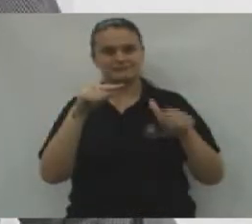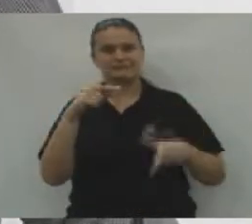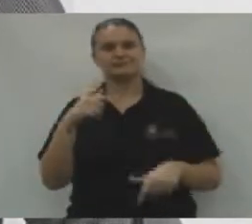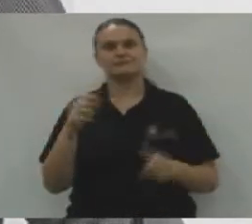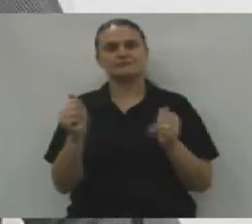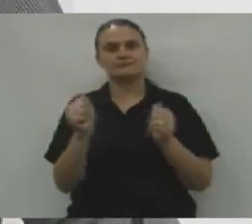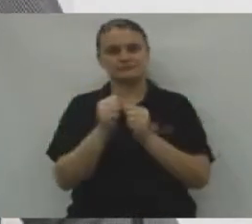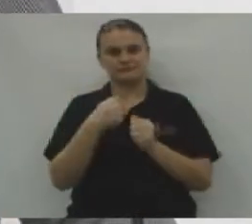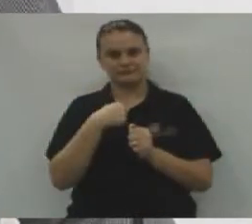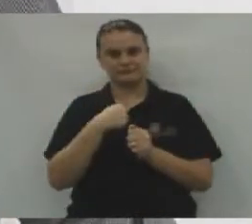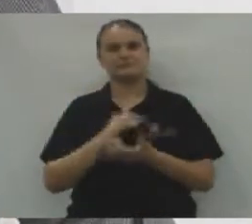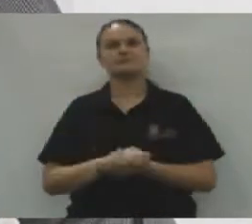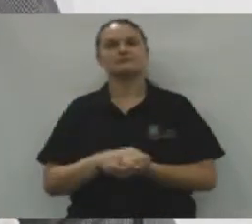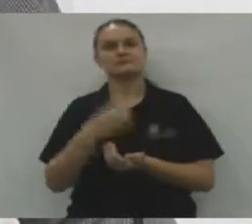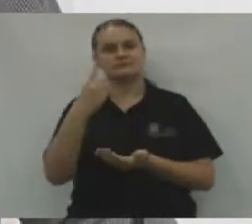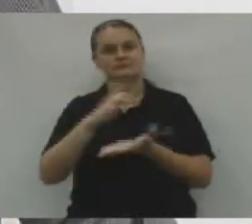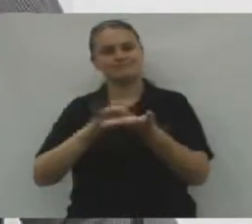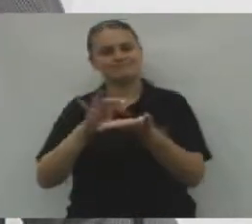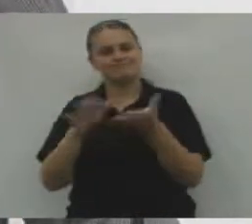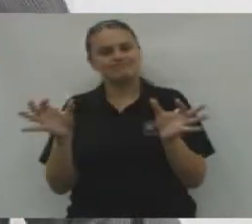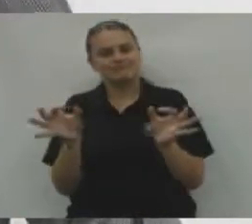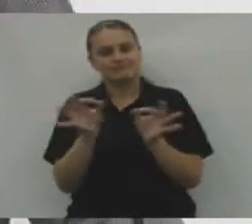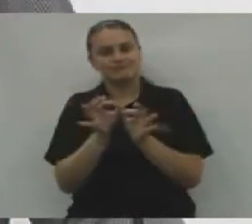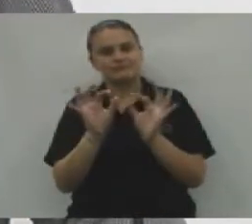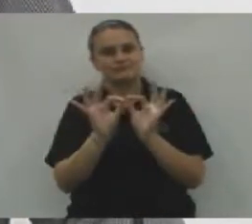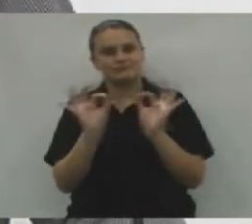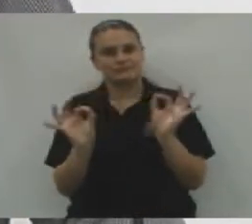comigo, uma secretaria bem enxuta.